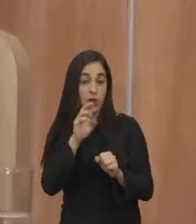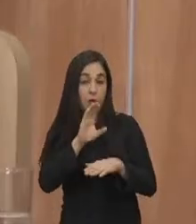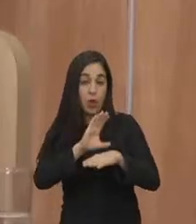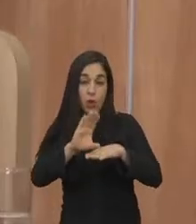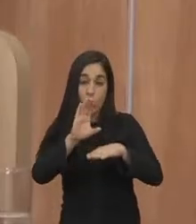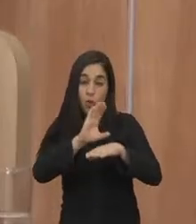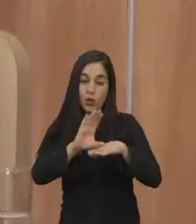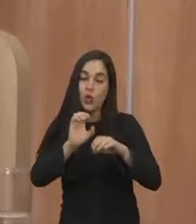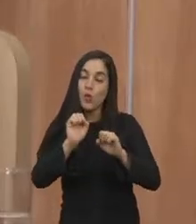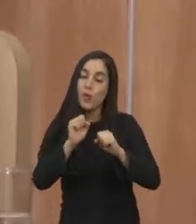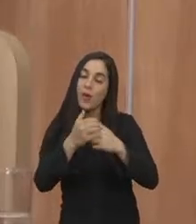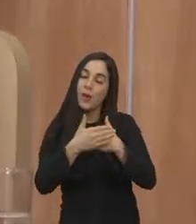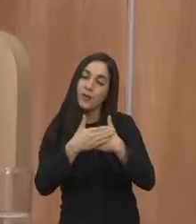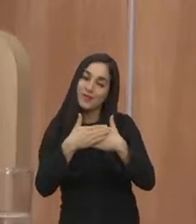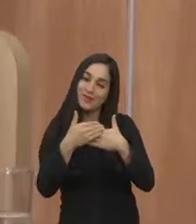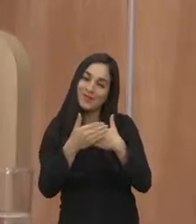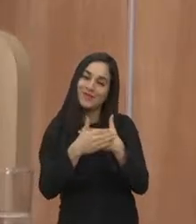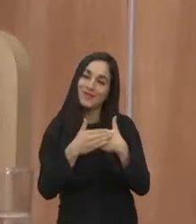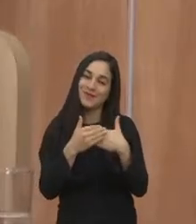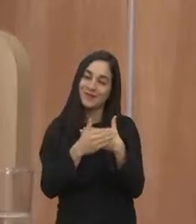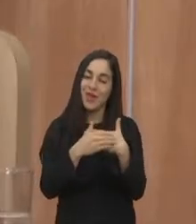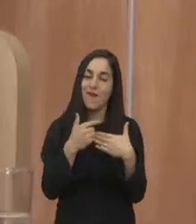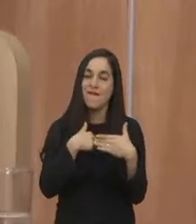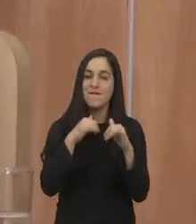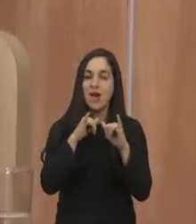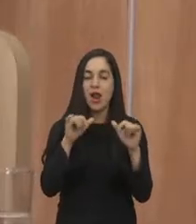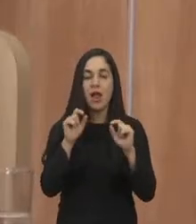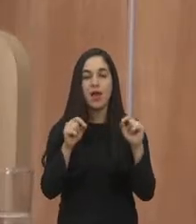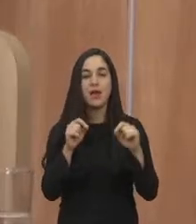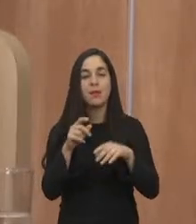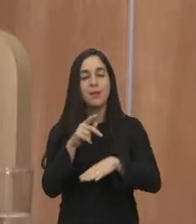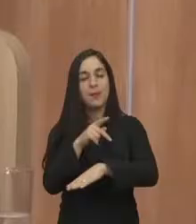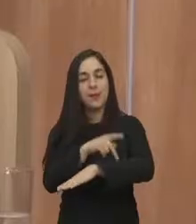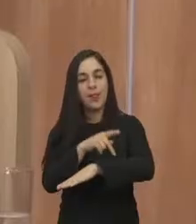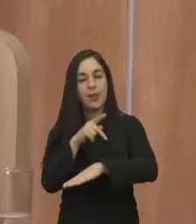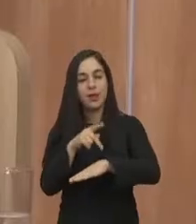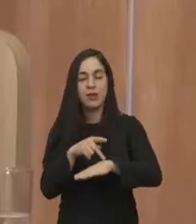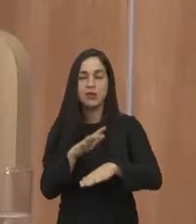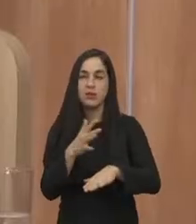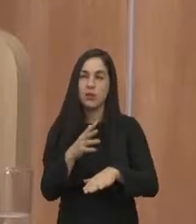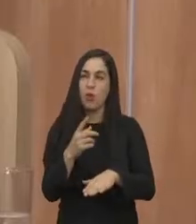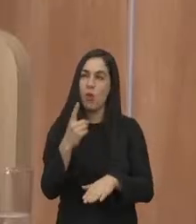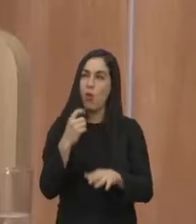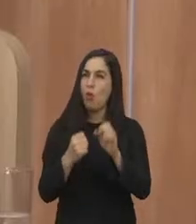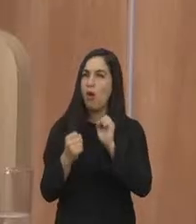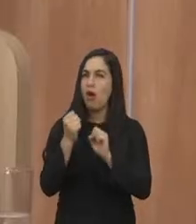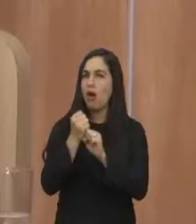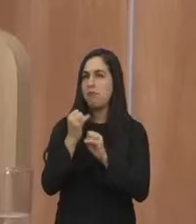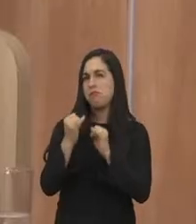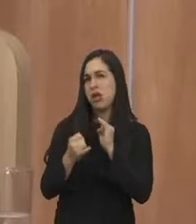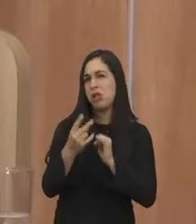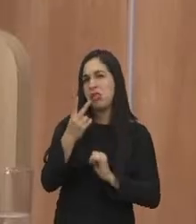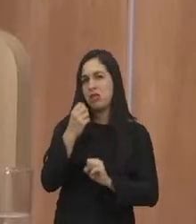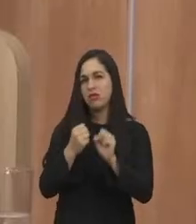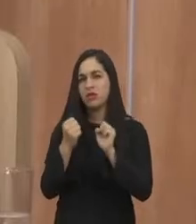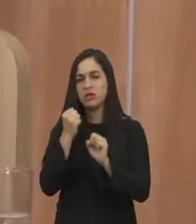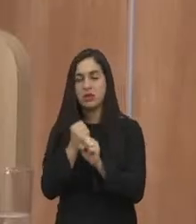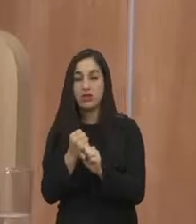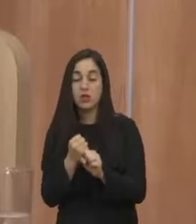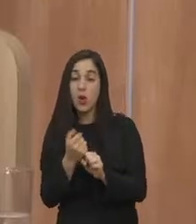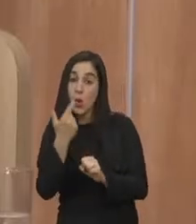mais carinho. Então, eu digo assim, que a pedagogia até 1 ano e meio, 2 anos para trás, sobreviveu, por